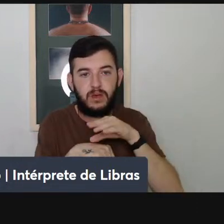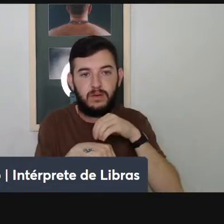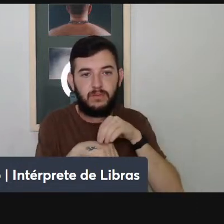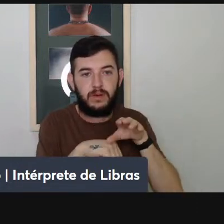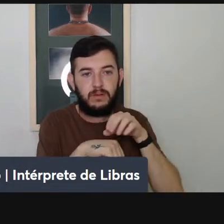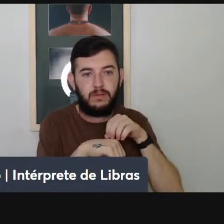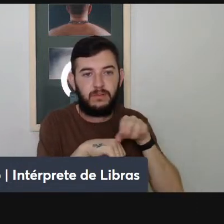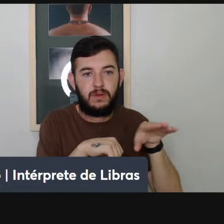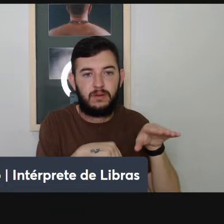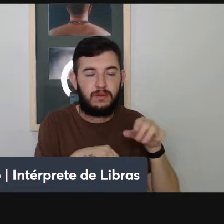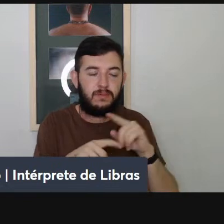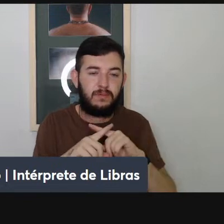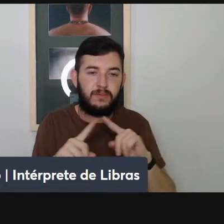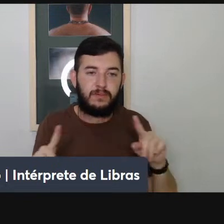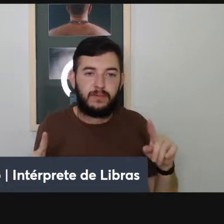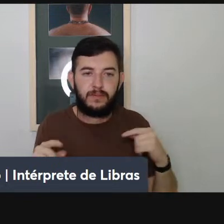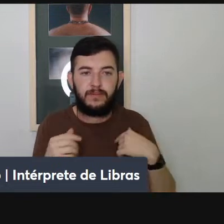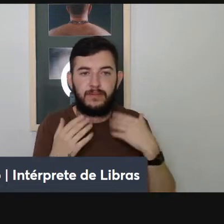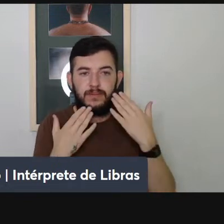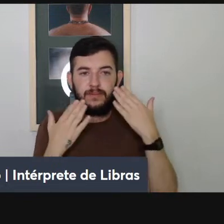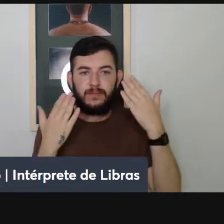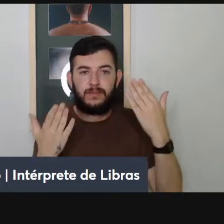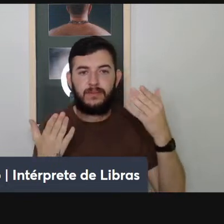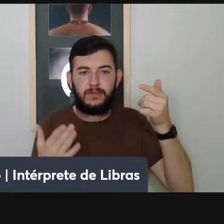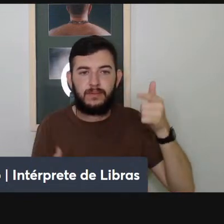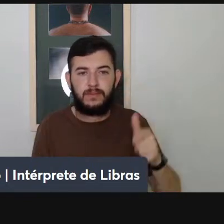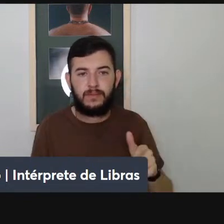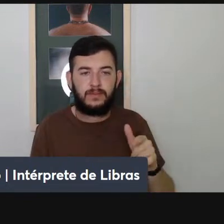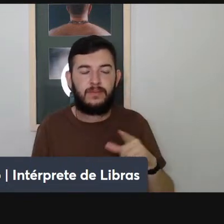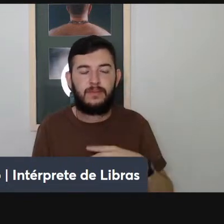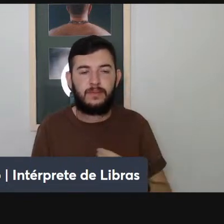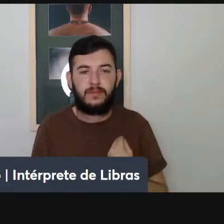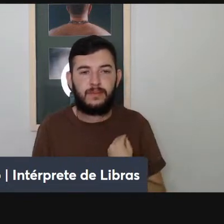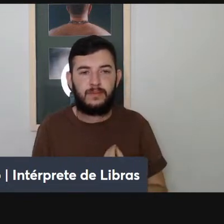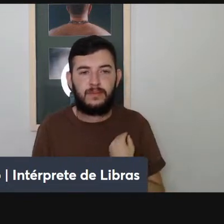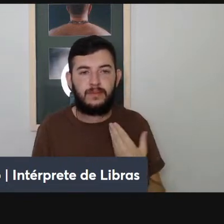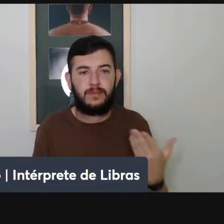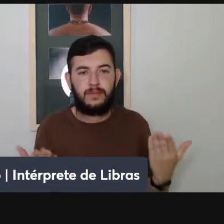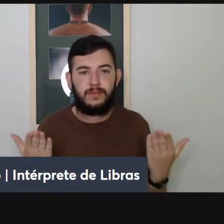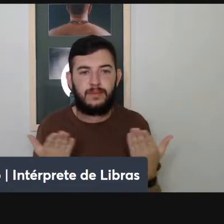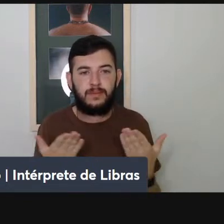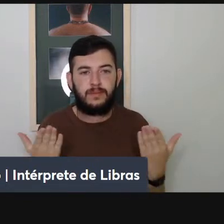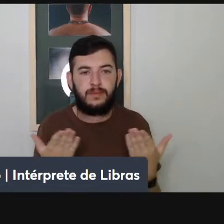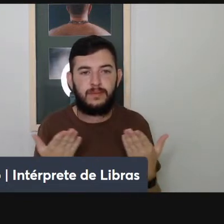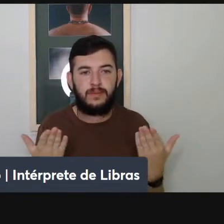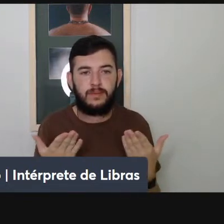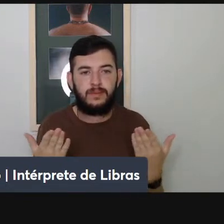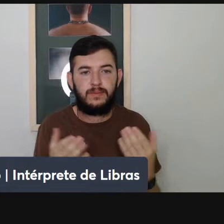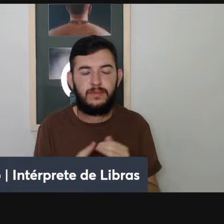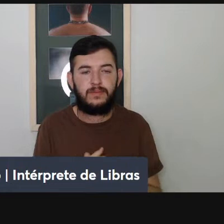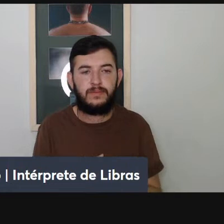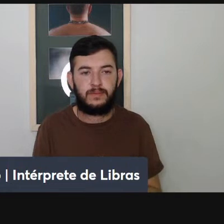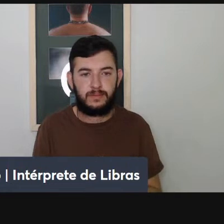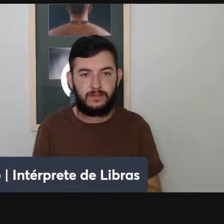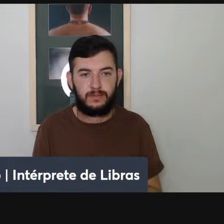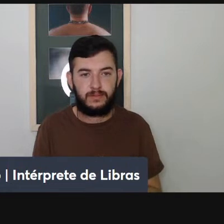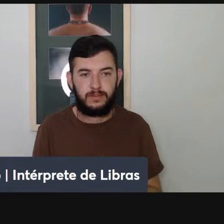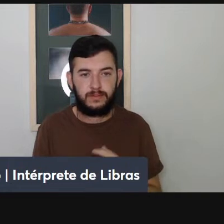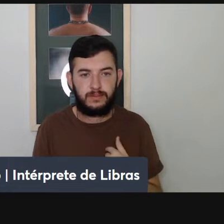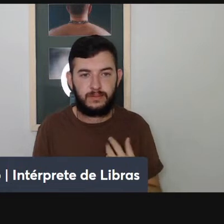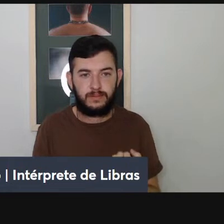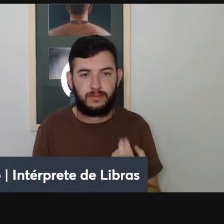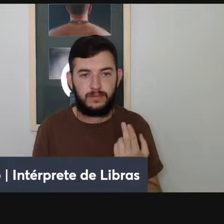Então, muitíssimo obrigada novamente por estar aqui conosco essa noite. Eu vou fazer uma